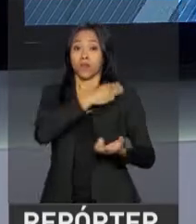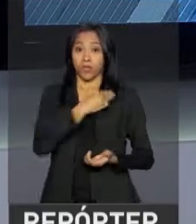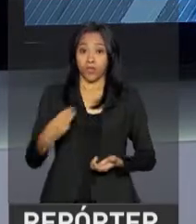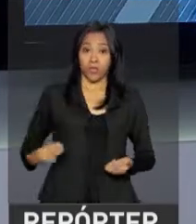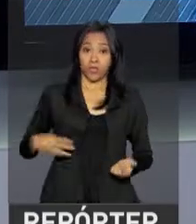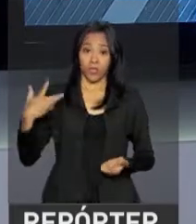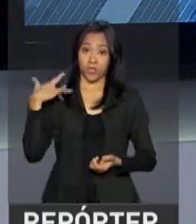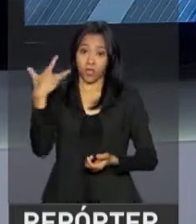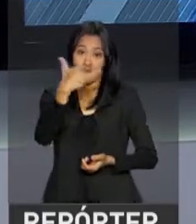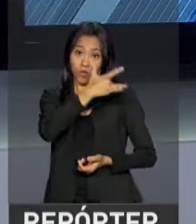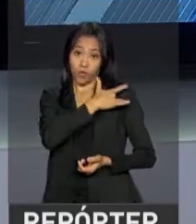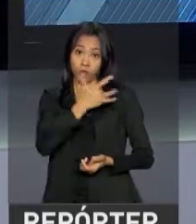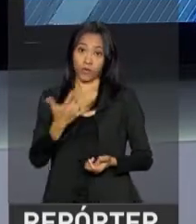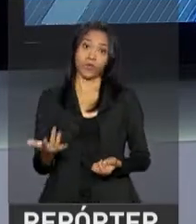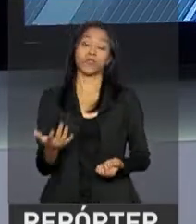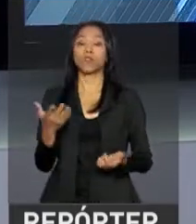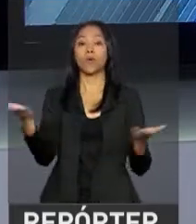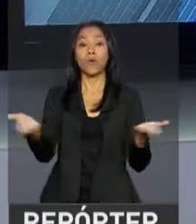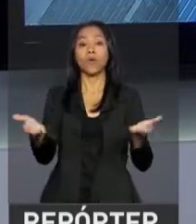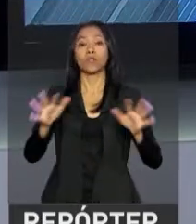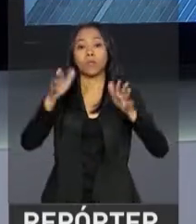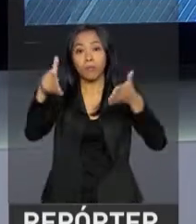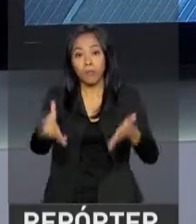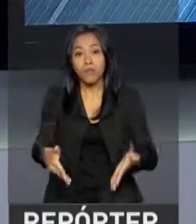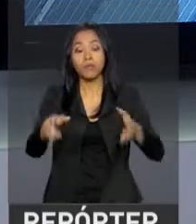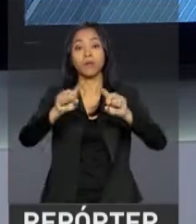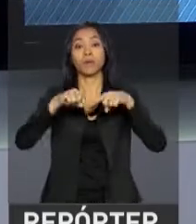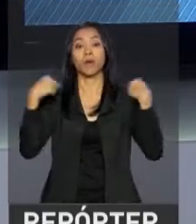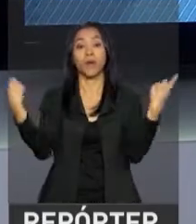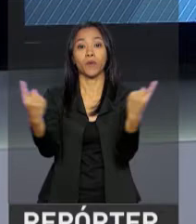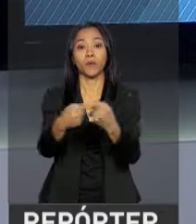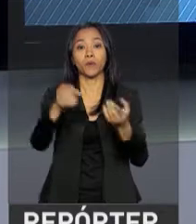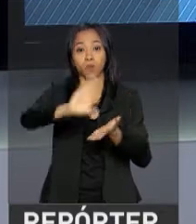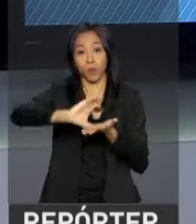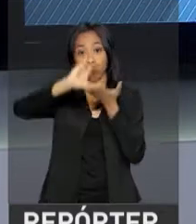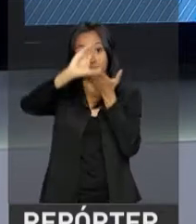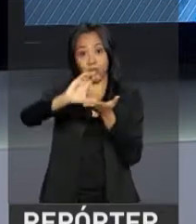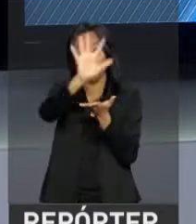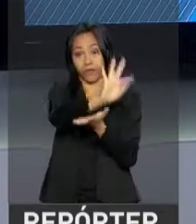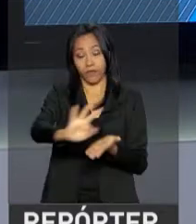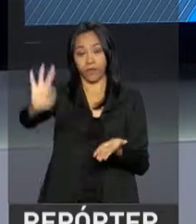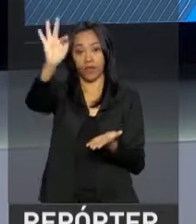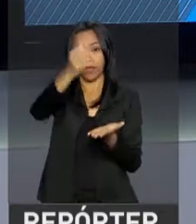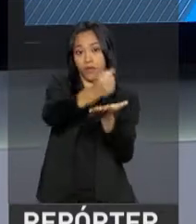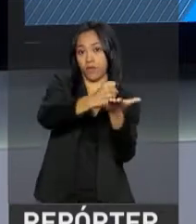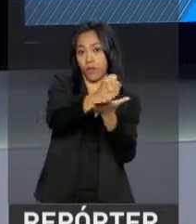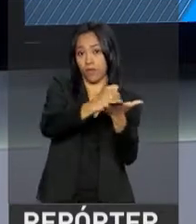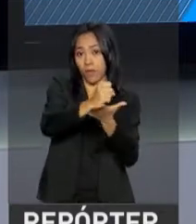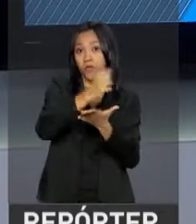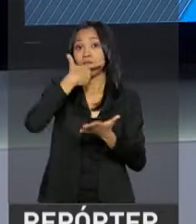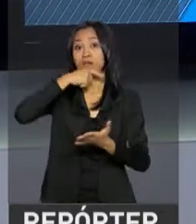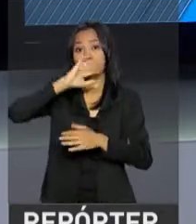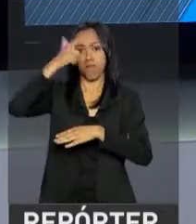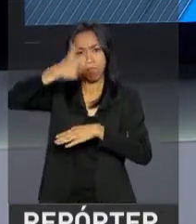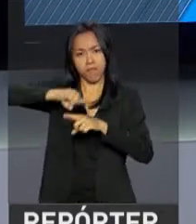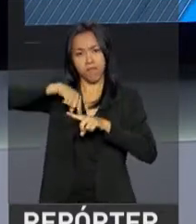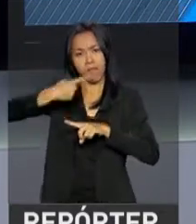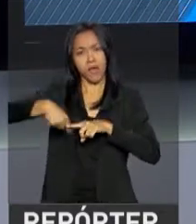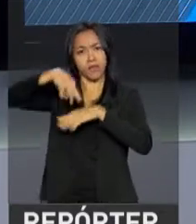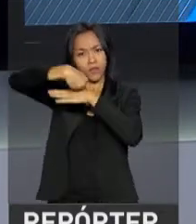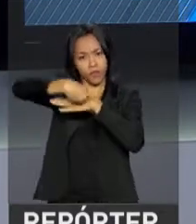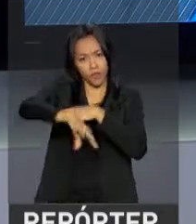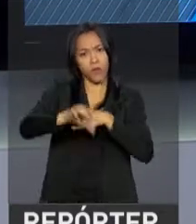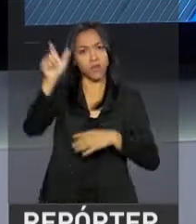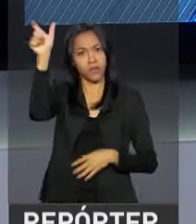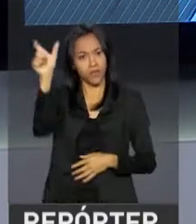Saúde, Ricardo Barros, participa hoje da reunião plenária do Conselho Federal em Farmácia. Quem traz informações ao vivo para a gente sobre